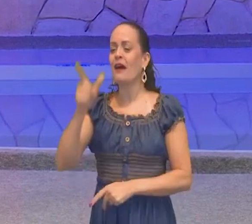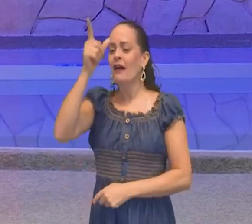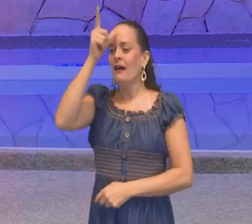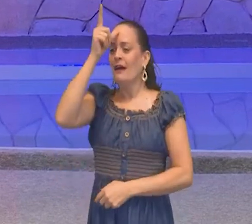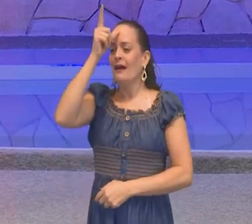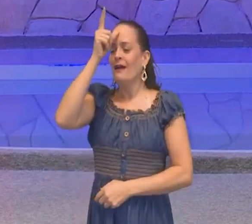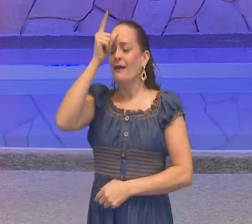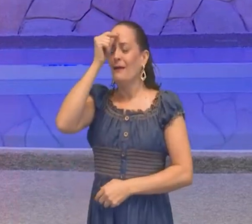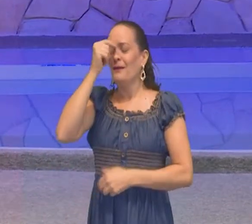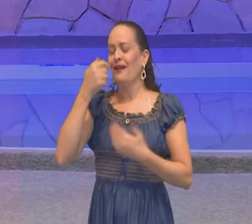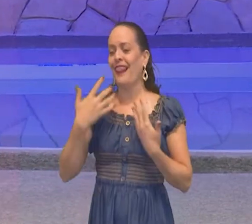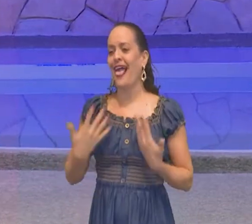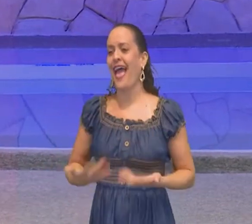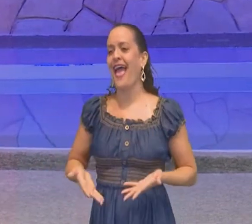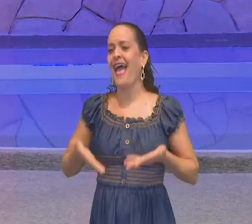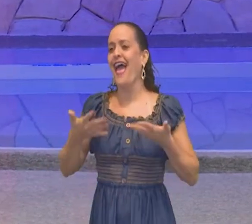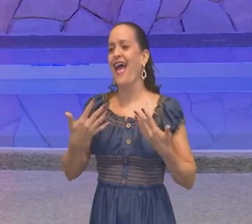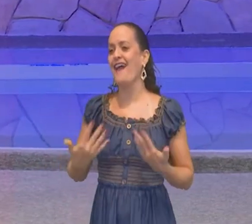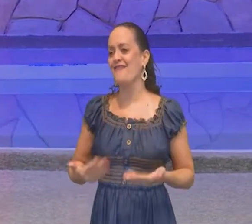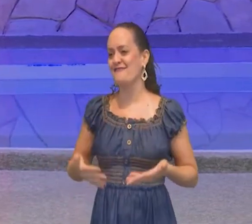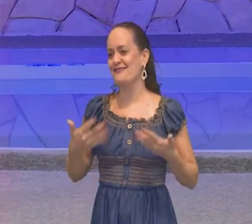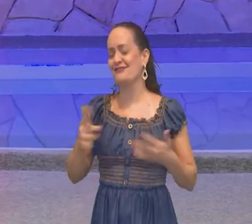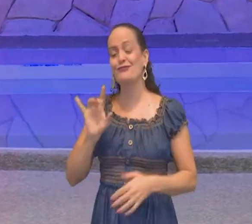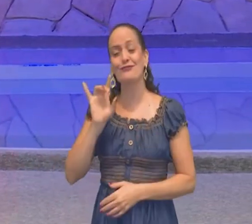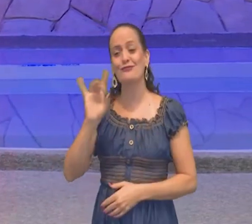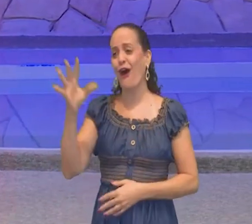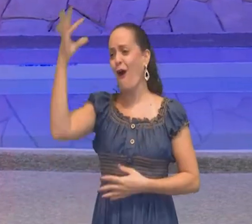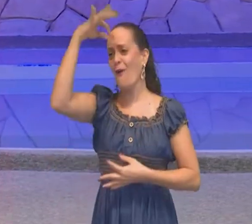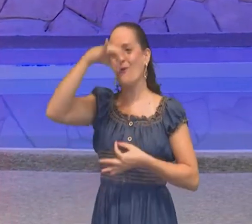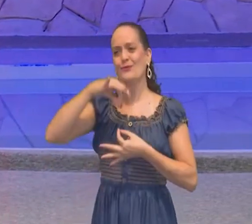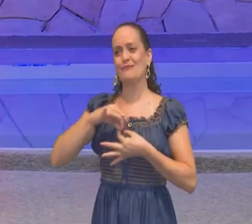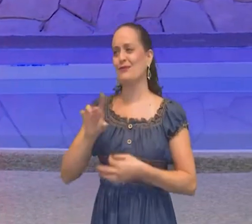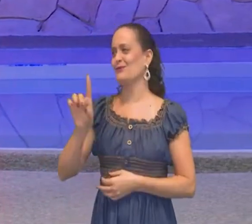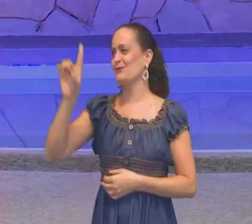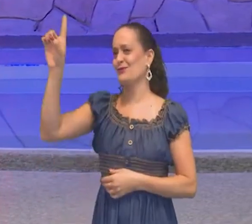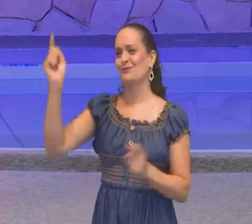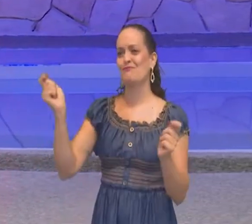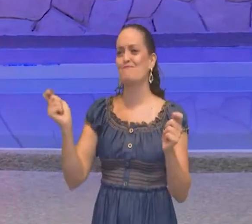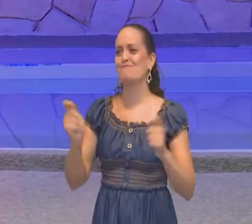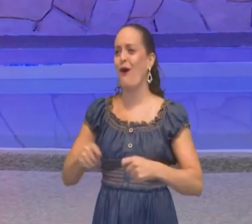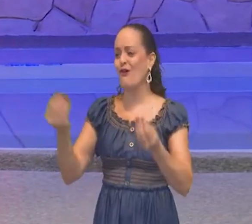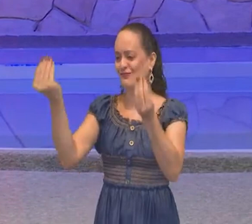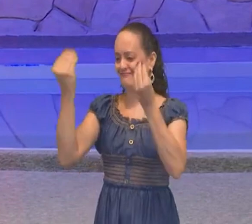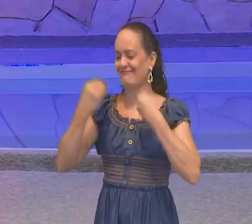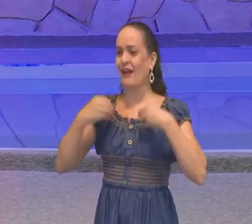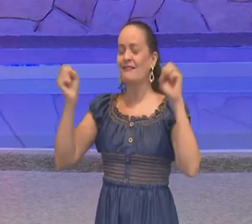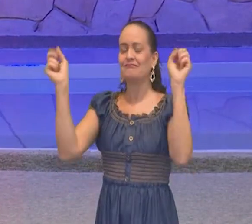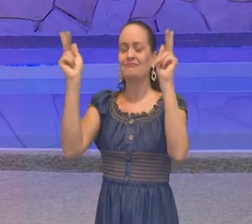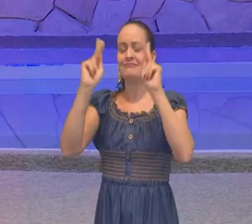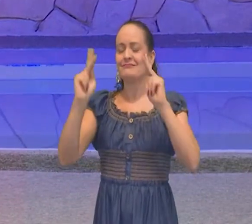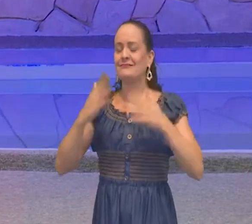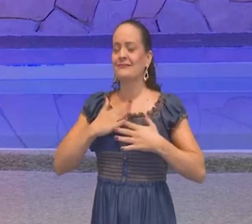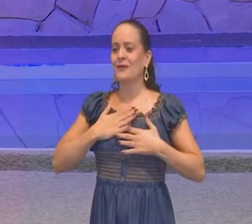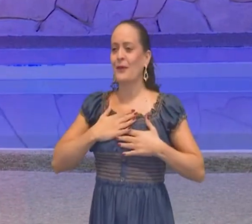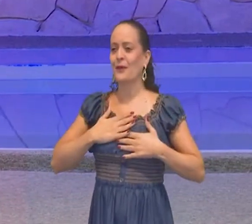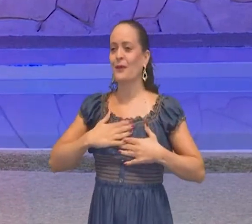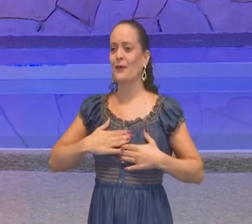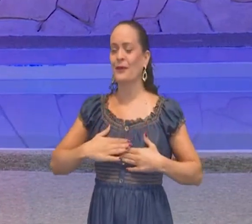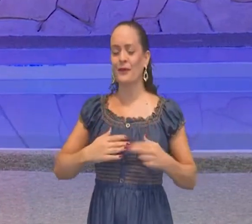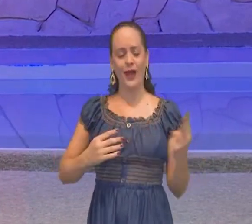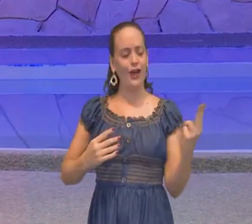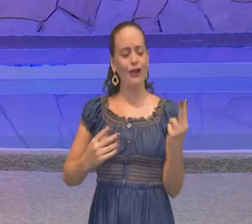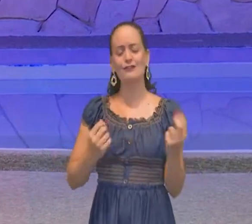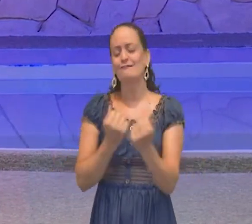de leveza, que só o Espírito de Deus pode proporcionar. Nós nos abraçamos ali e